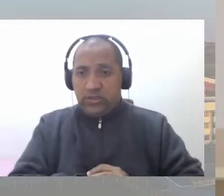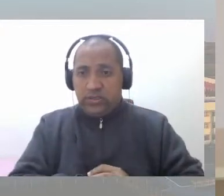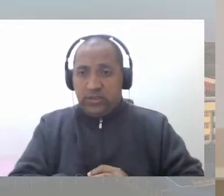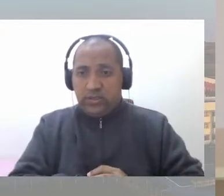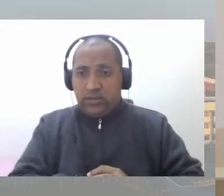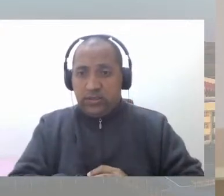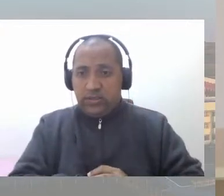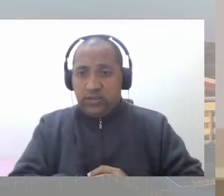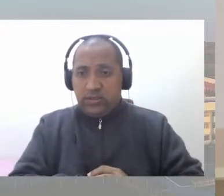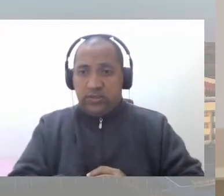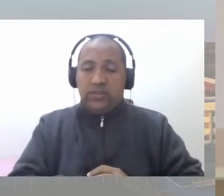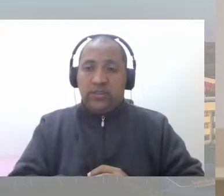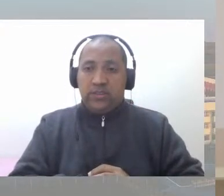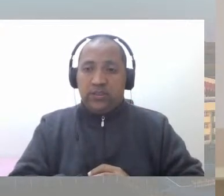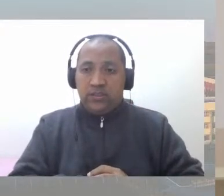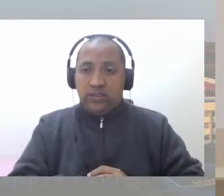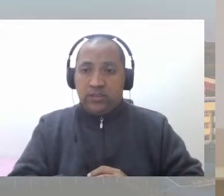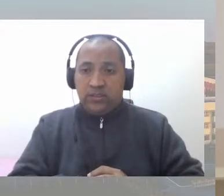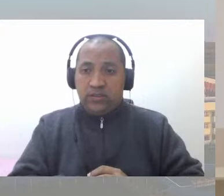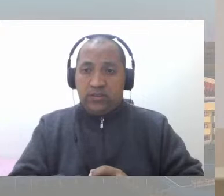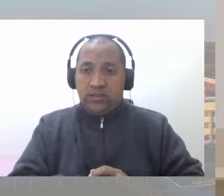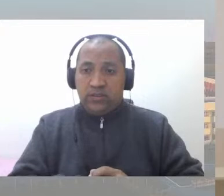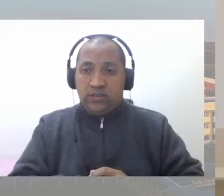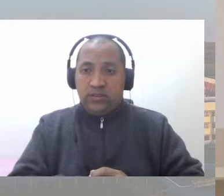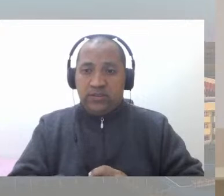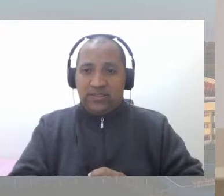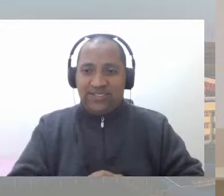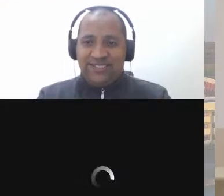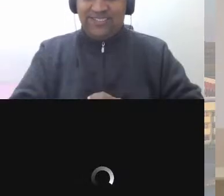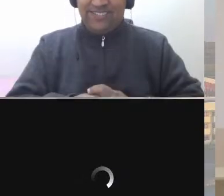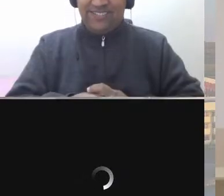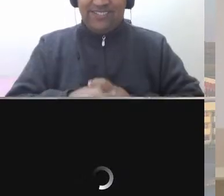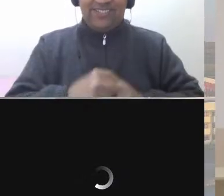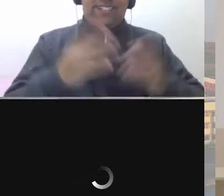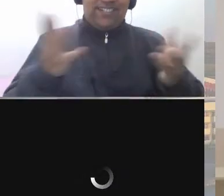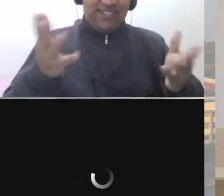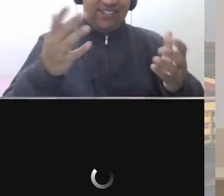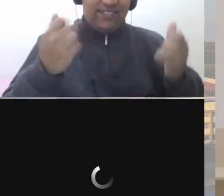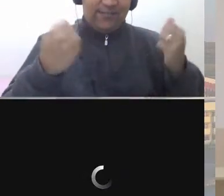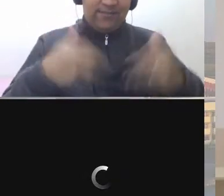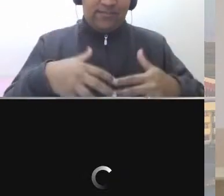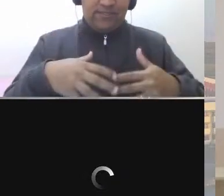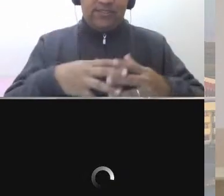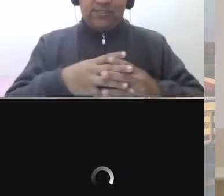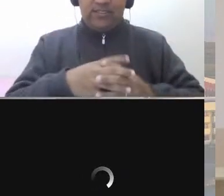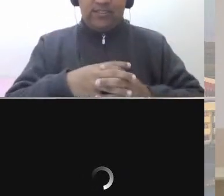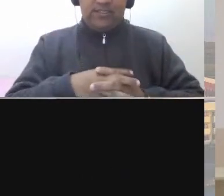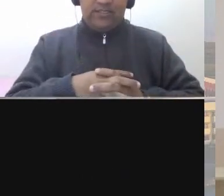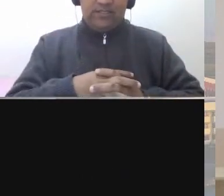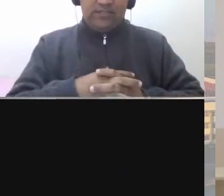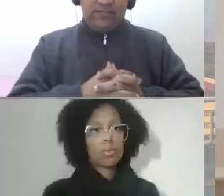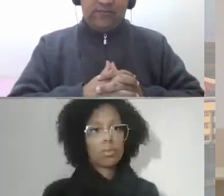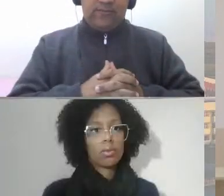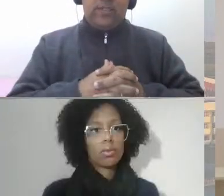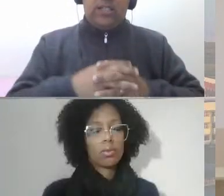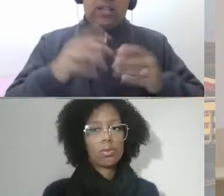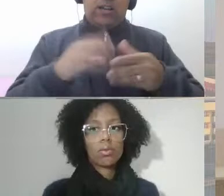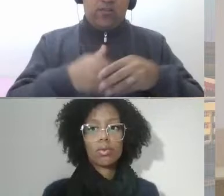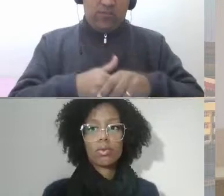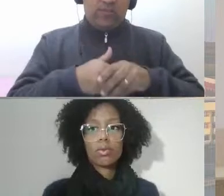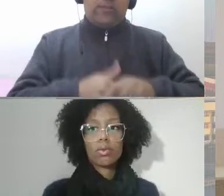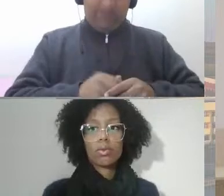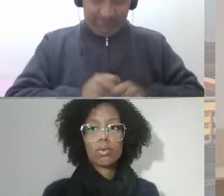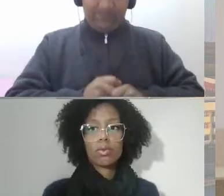para não sobrecarregar ninguém. Tá? Faço questão aqui também de cumprimentar